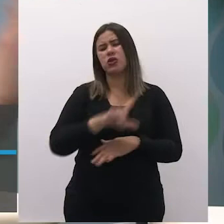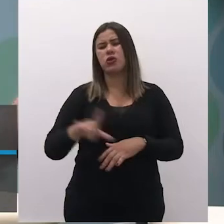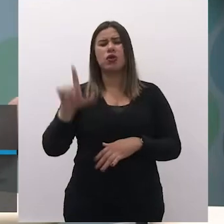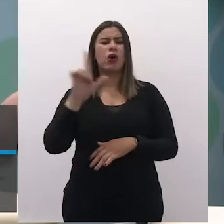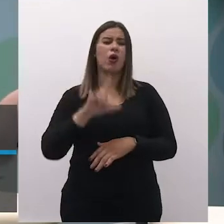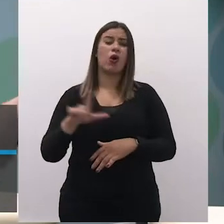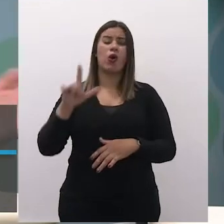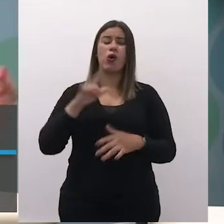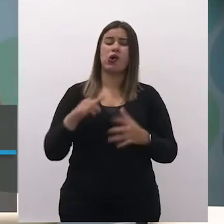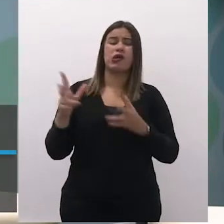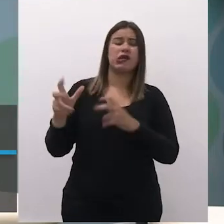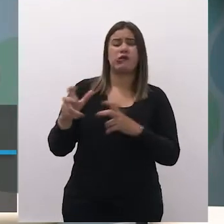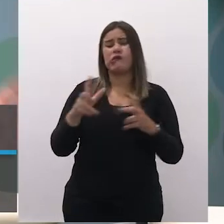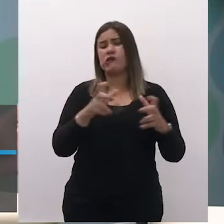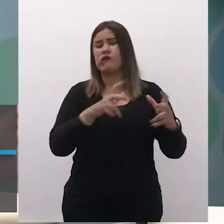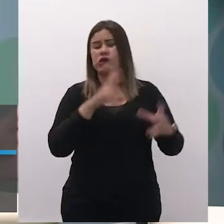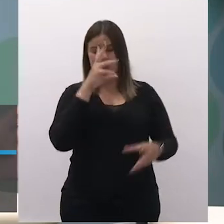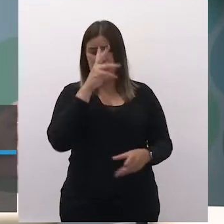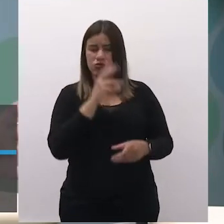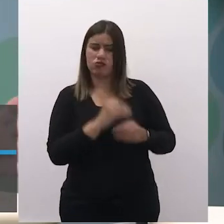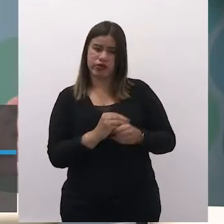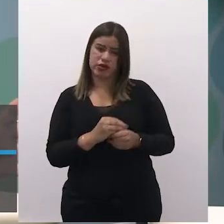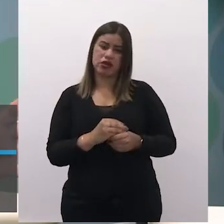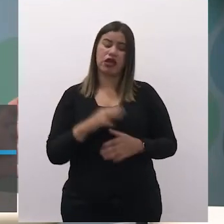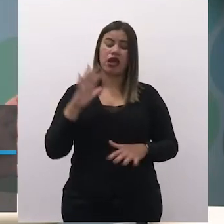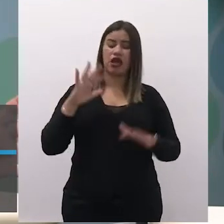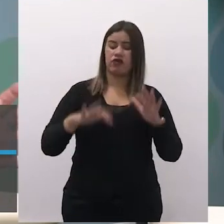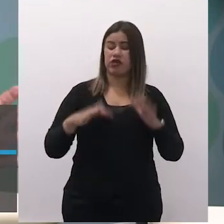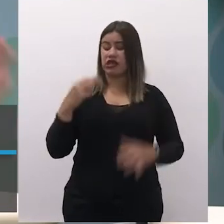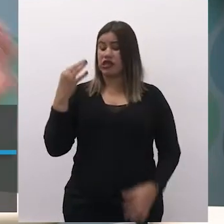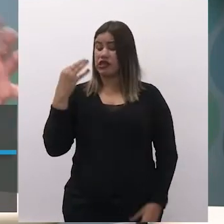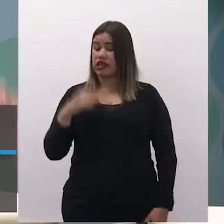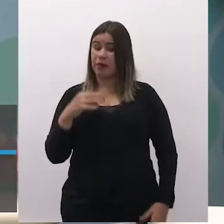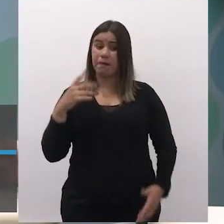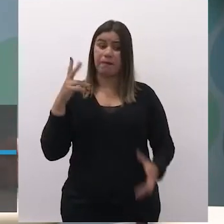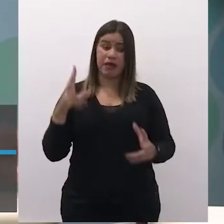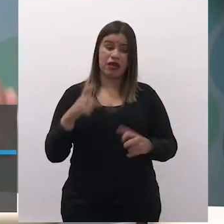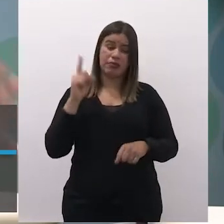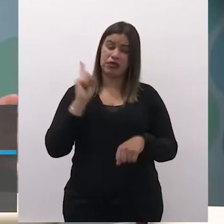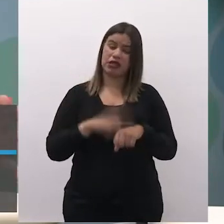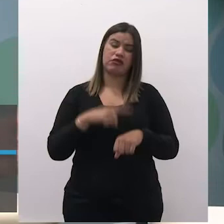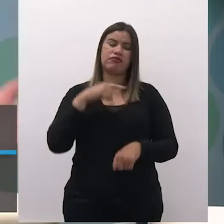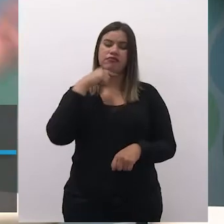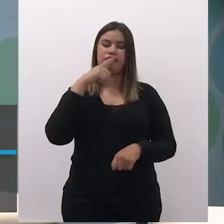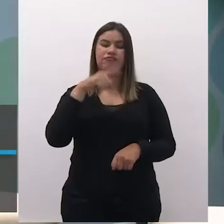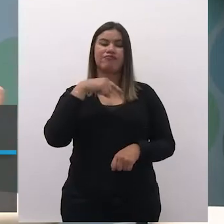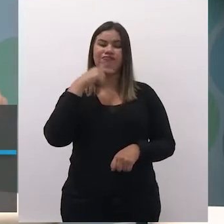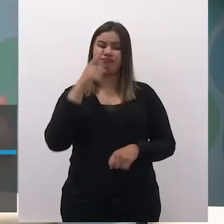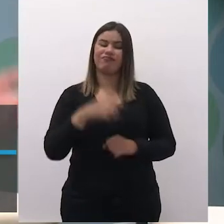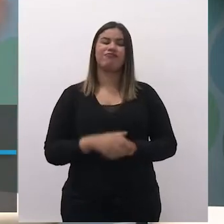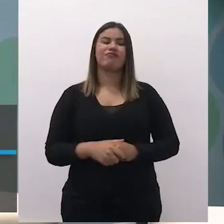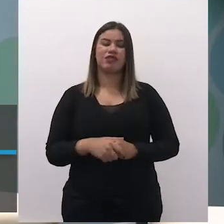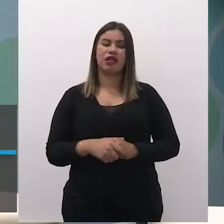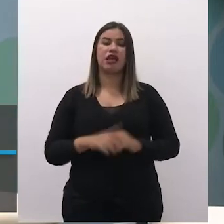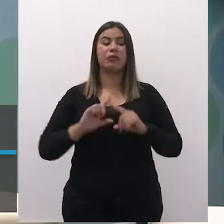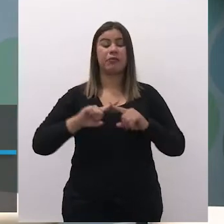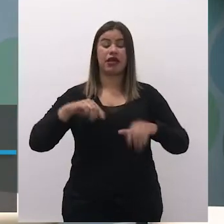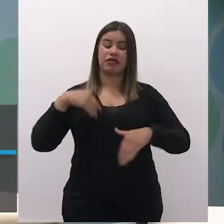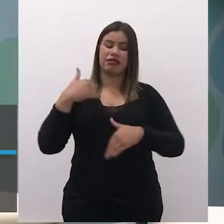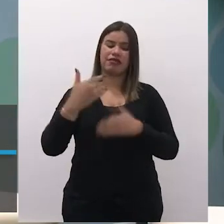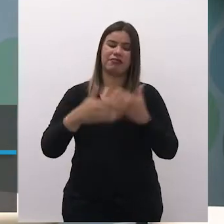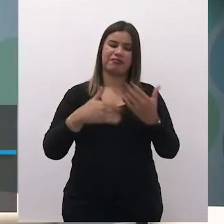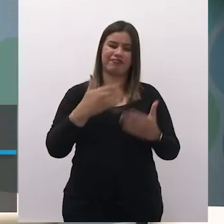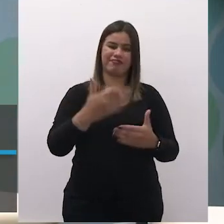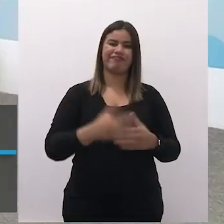e dedutivo também, que às vezes o que é certo, às vezes a gente não consegue perceber no ato, na ação, mas a gente vai perceber mais